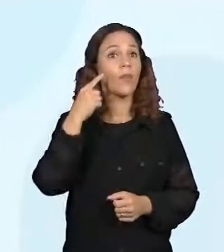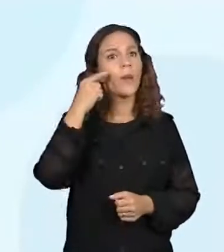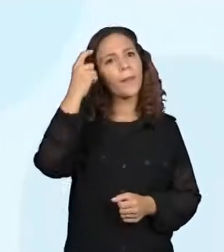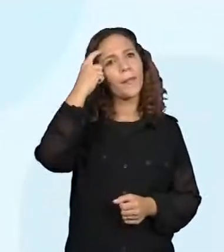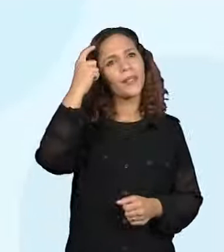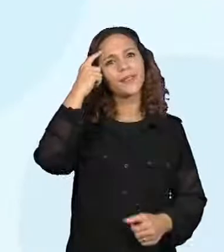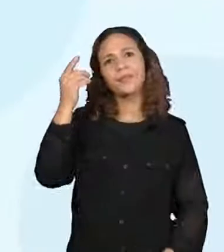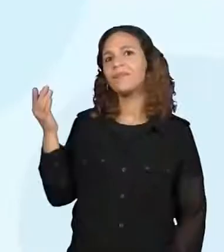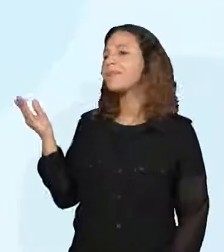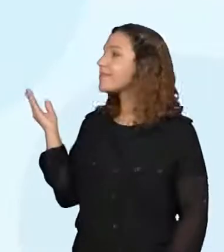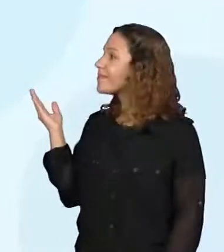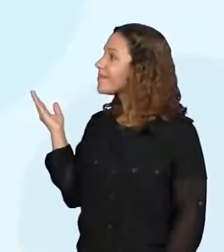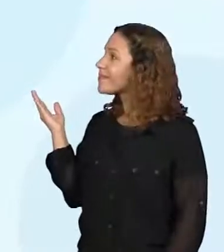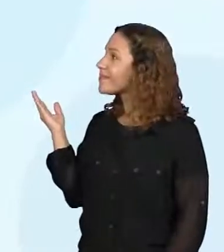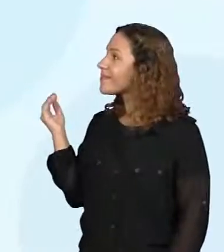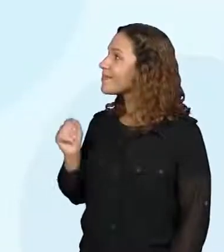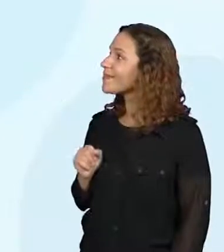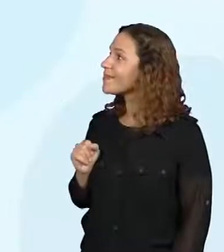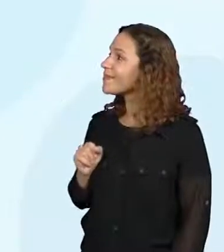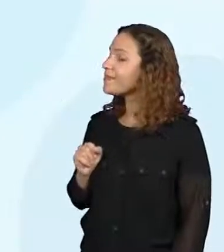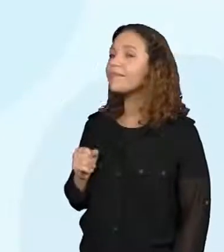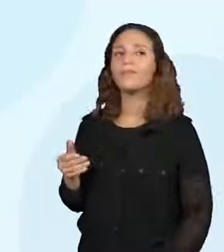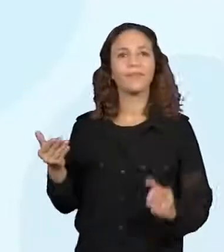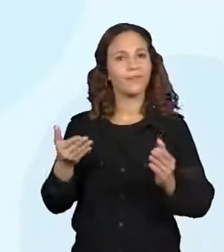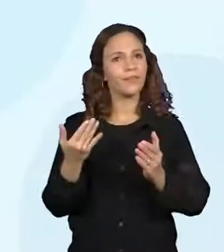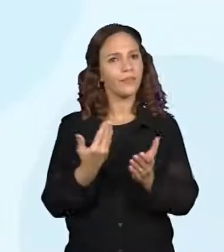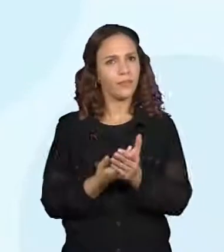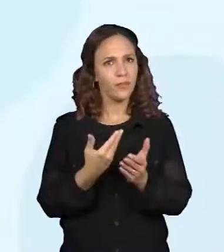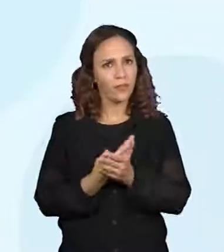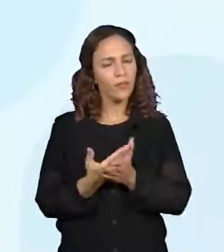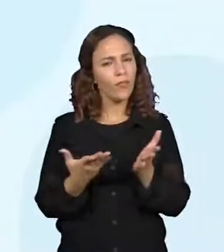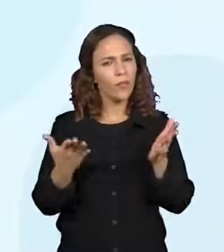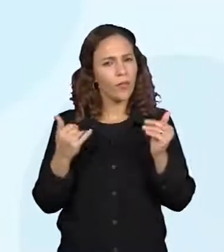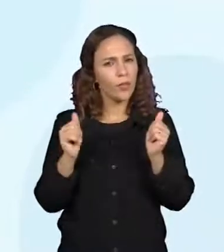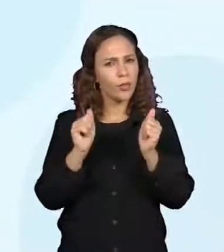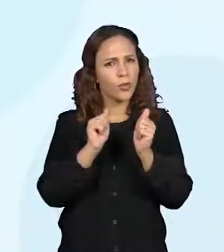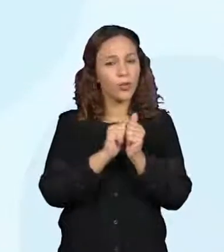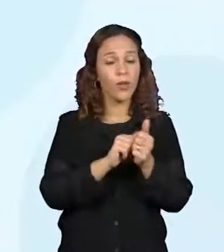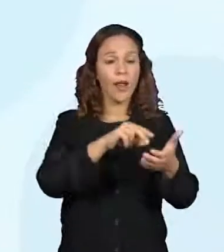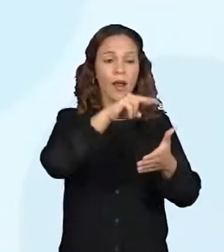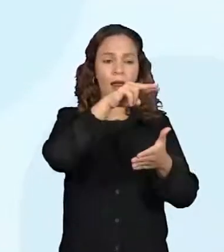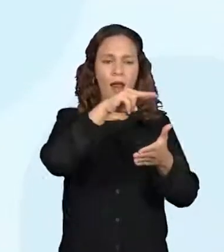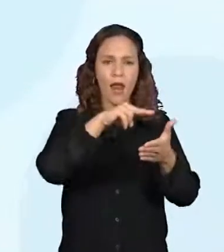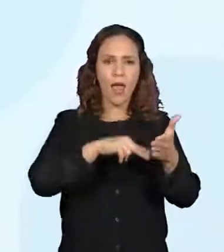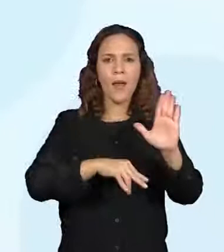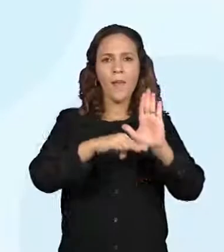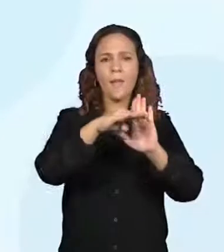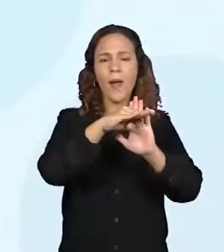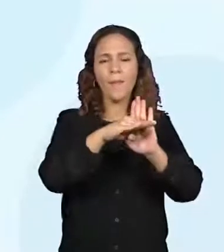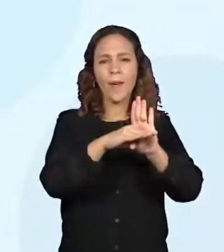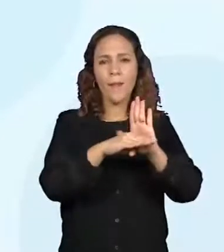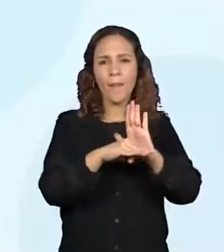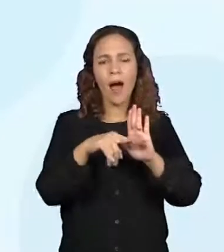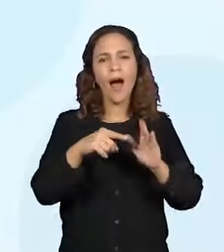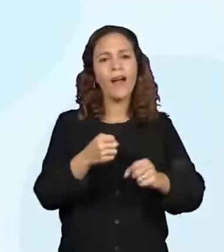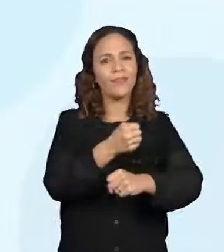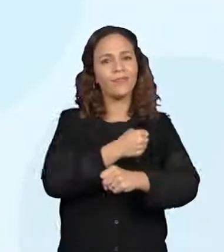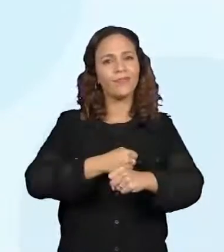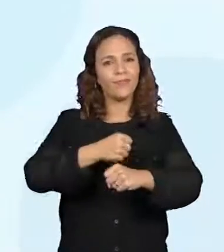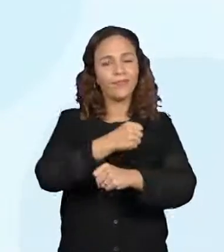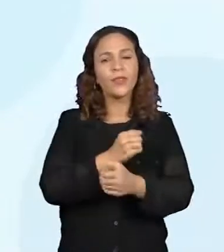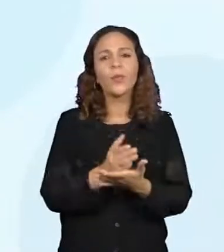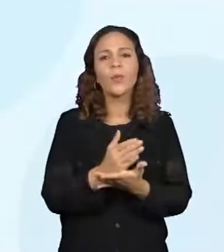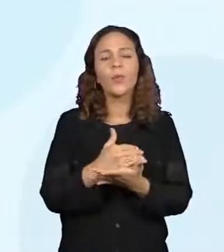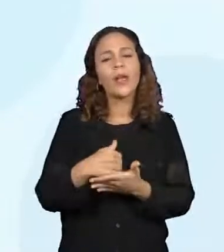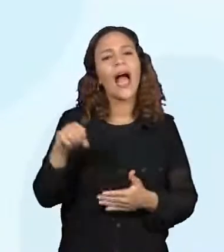aí no que vamos aprender, nesta aula, vamos realizar a leitura da receita de um bolo de cenoura e